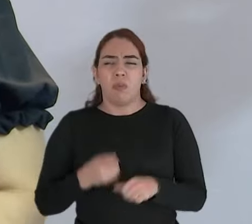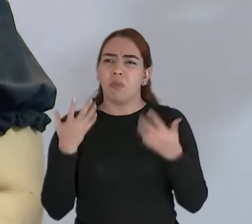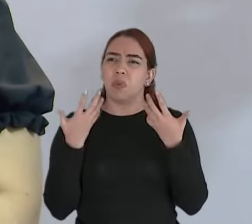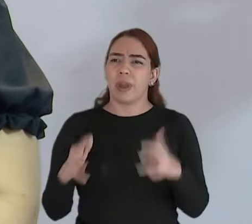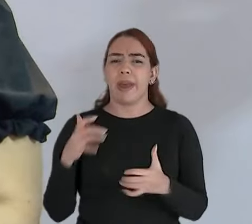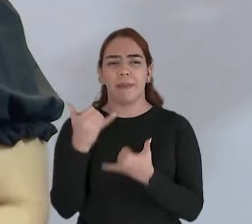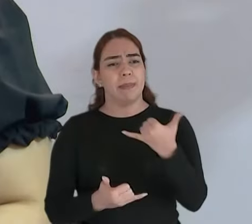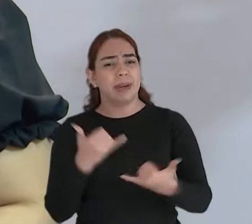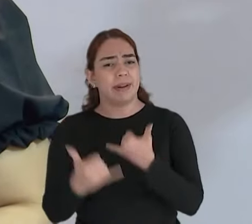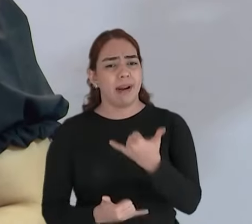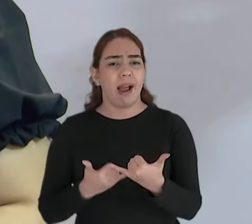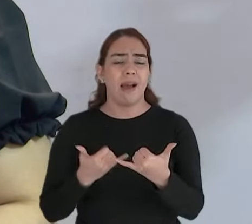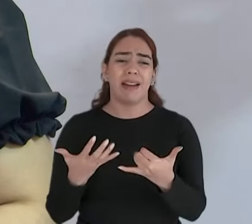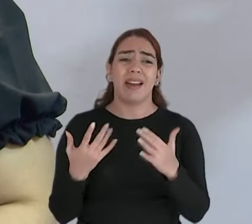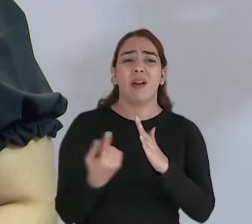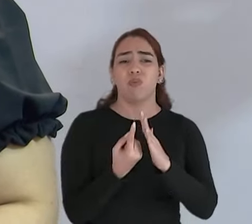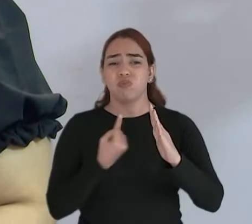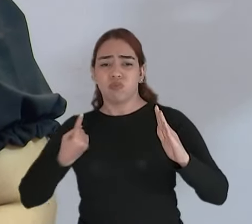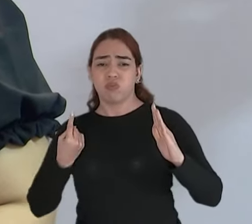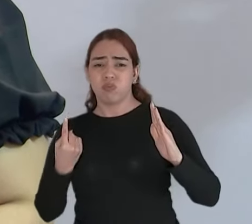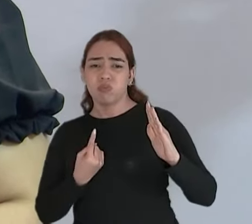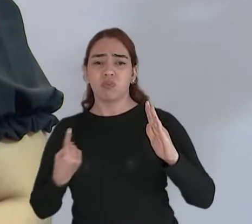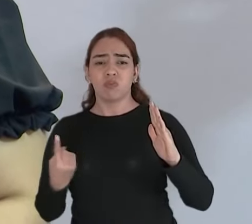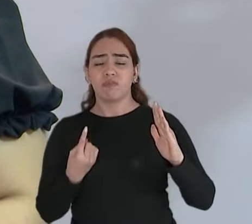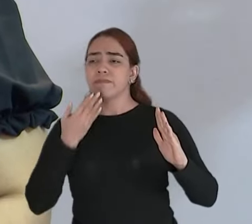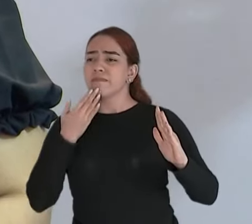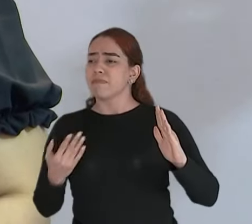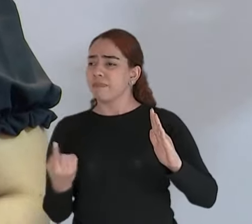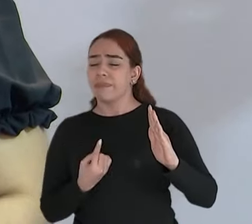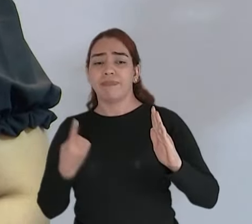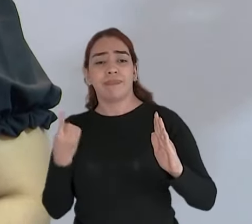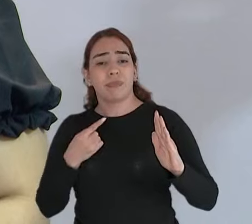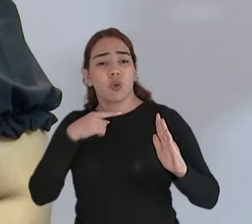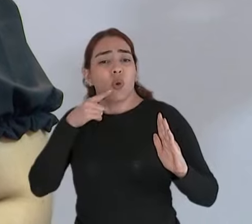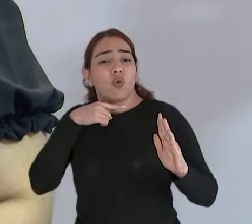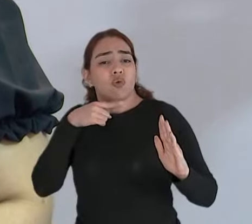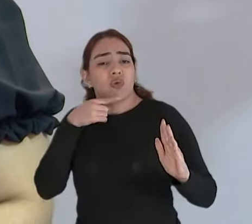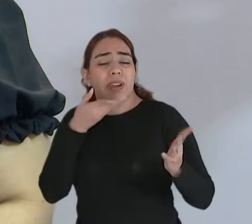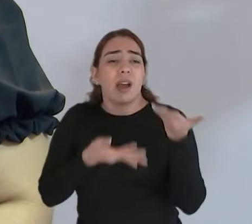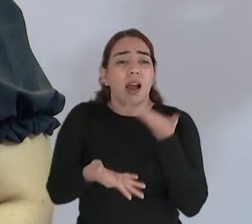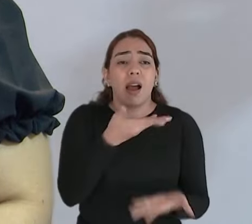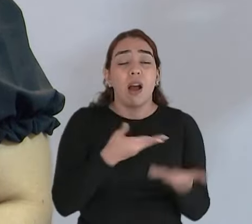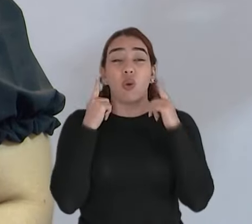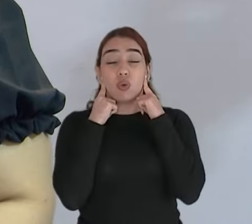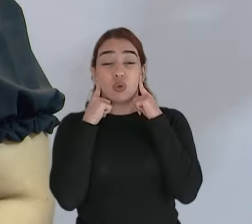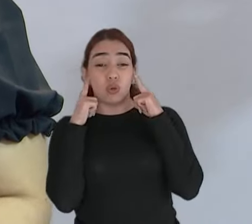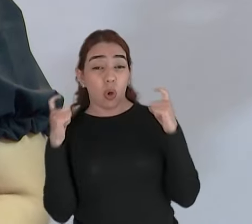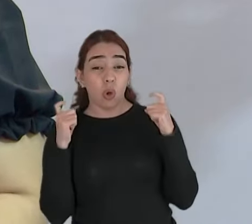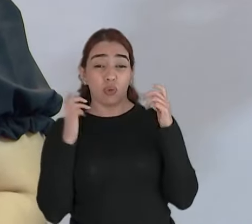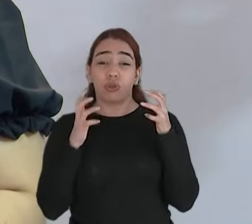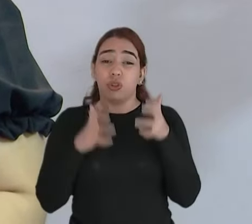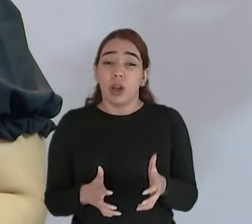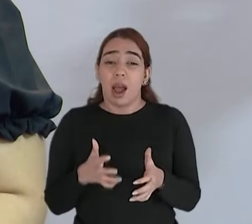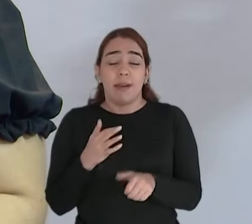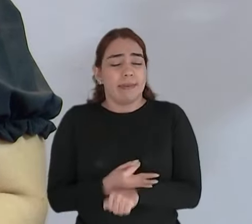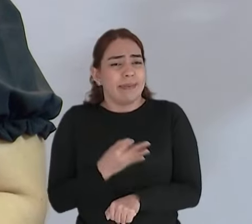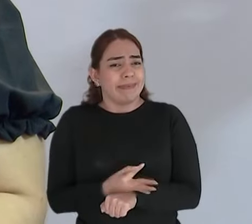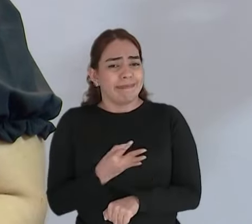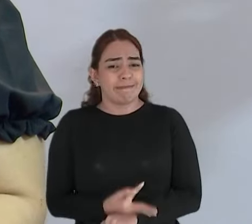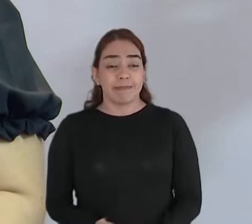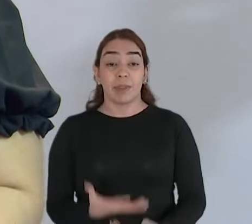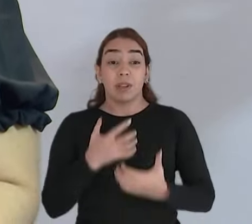por que é que eu me isolava dentro do quarto, porque é que alguns barulhos me incomodavam. E eu também me sentia